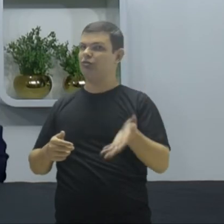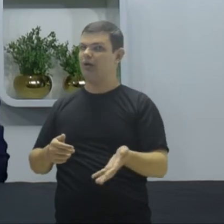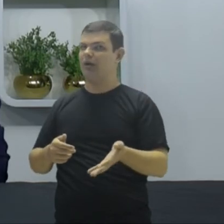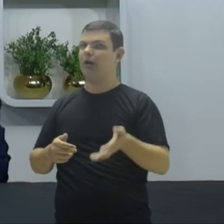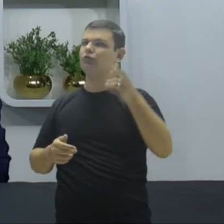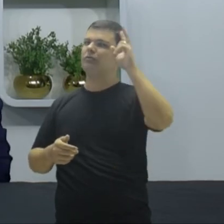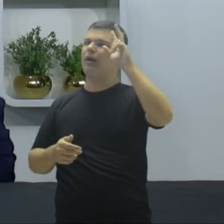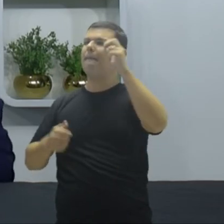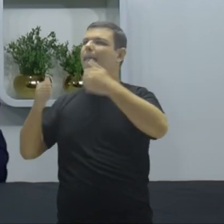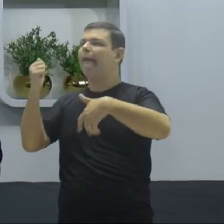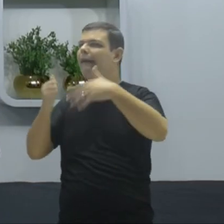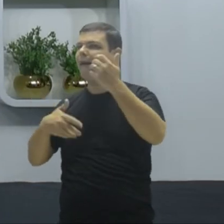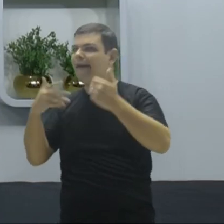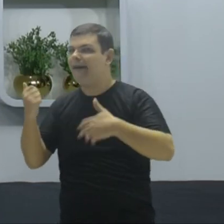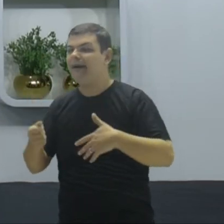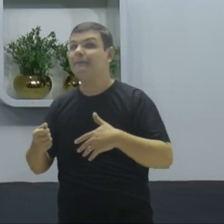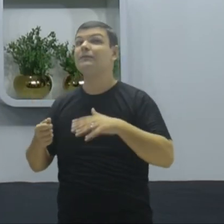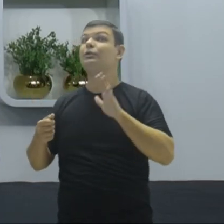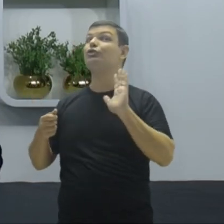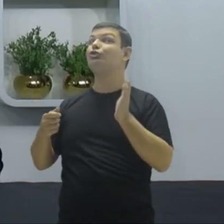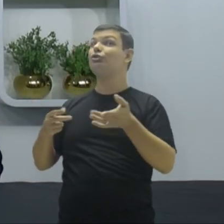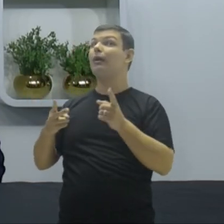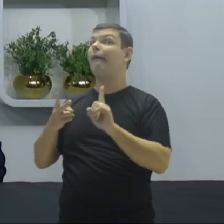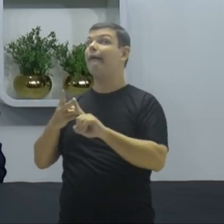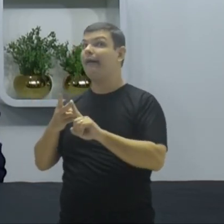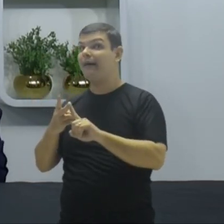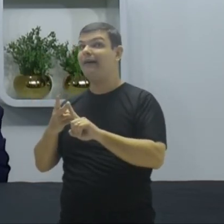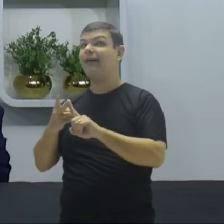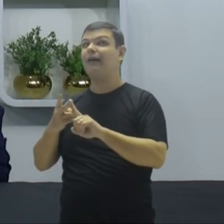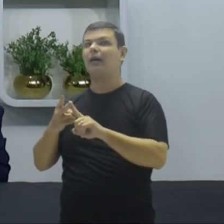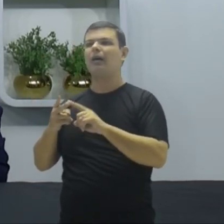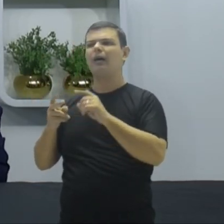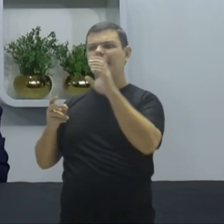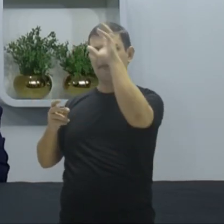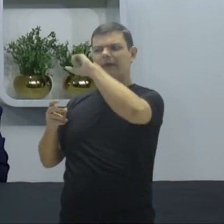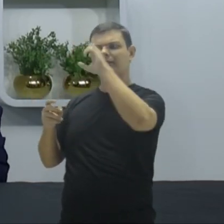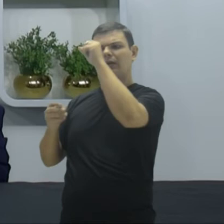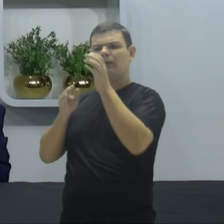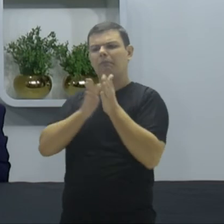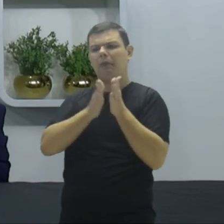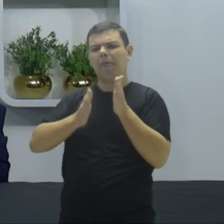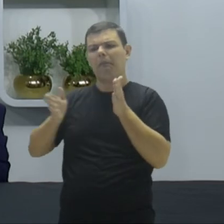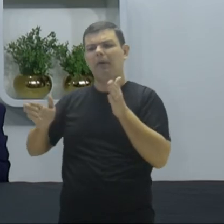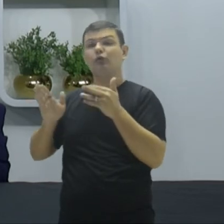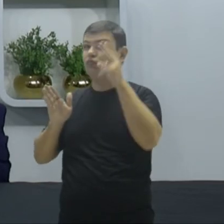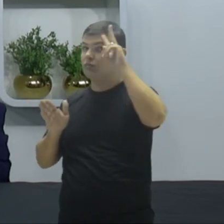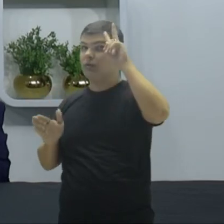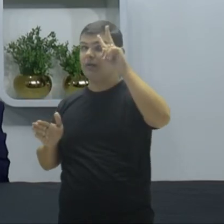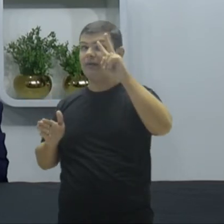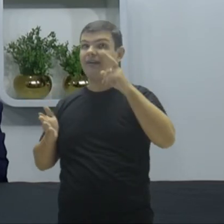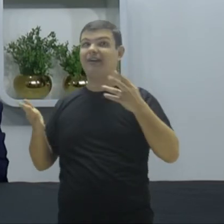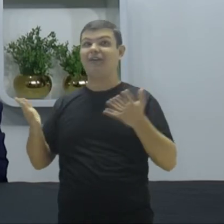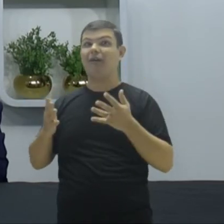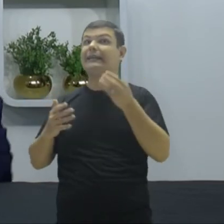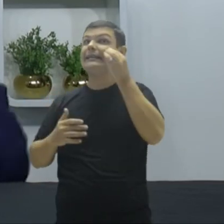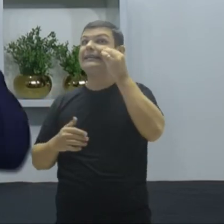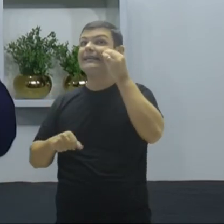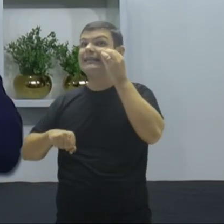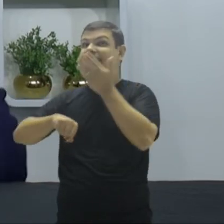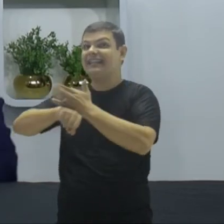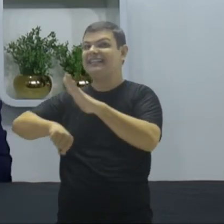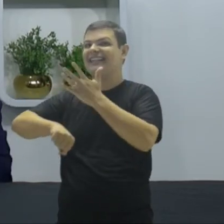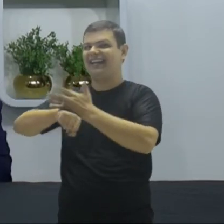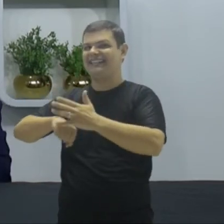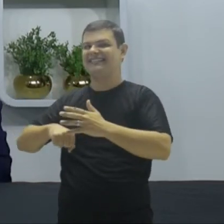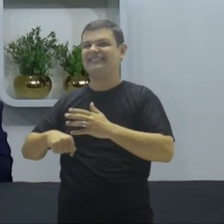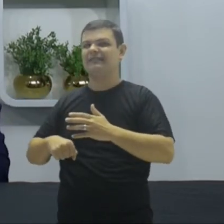a contação da história, já estudou os elementos da narrativa, nós vamos exercitar. Tenho